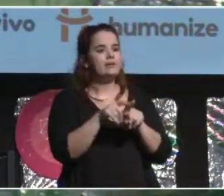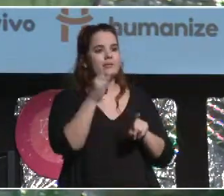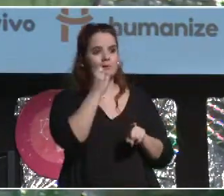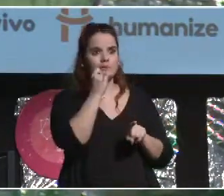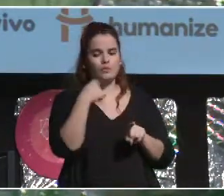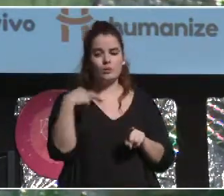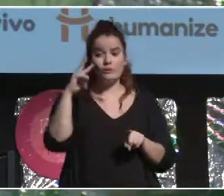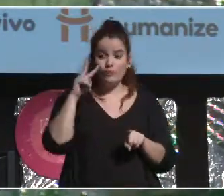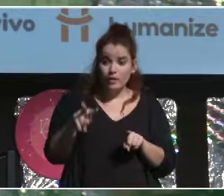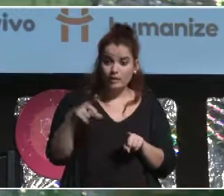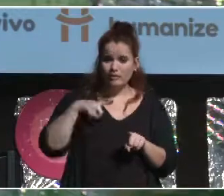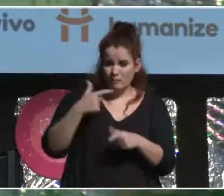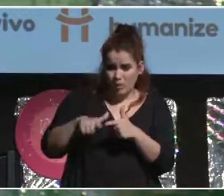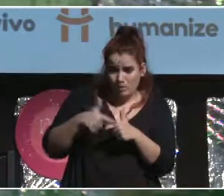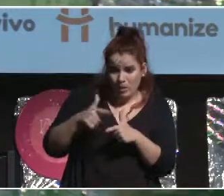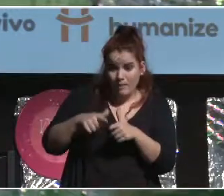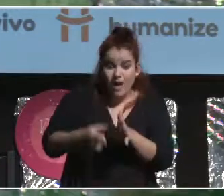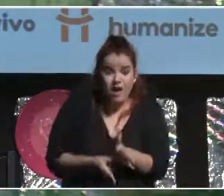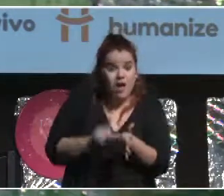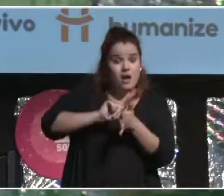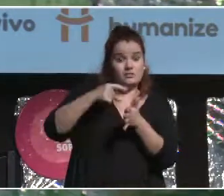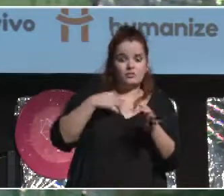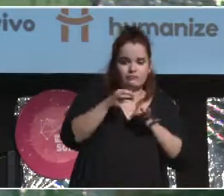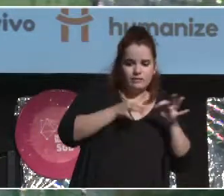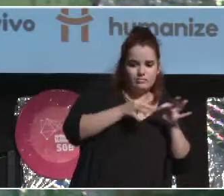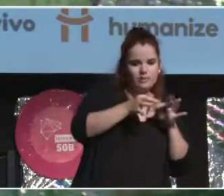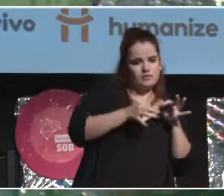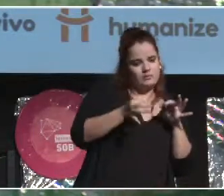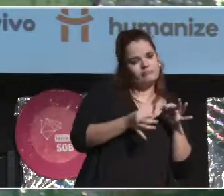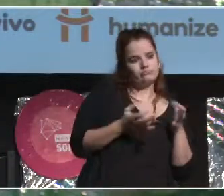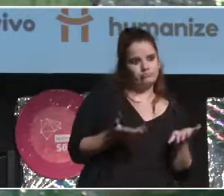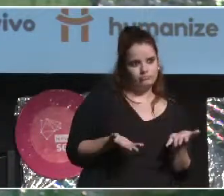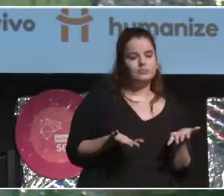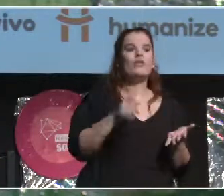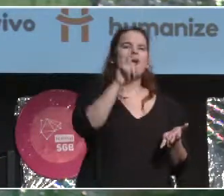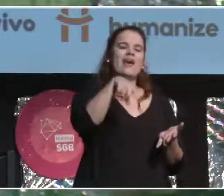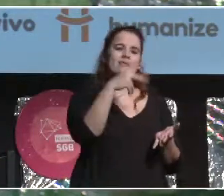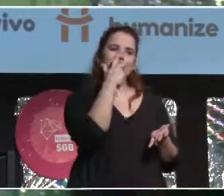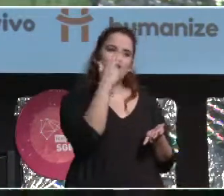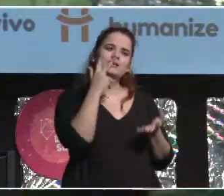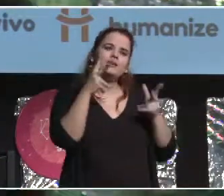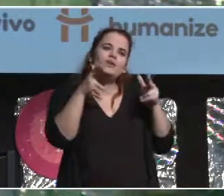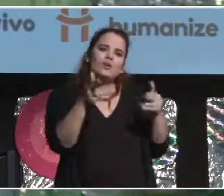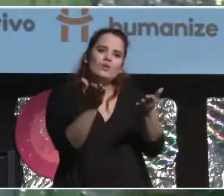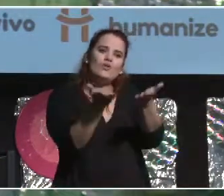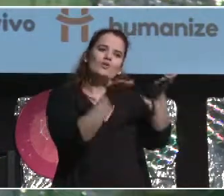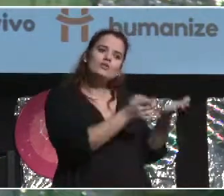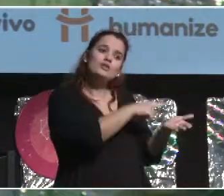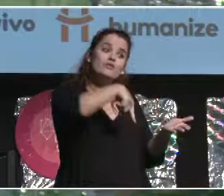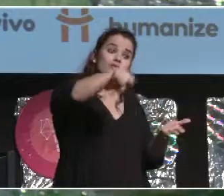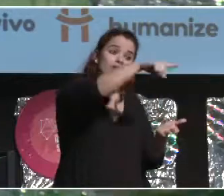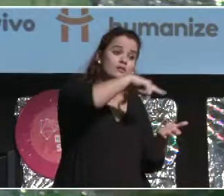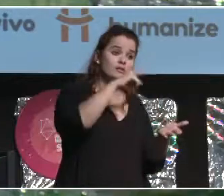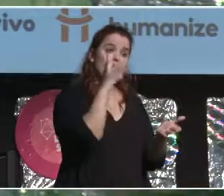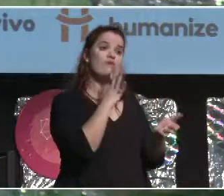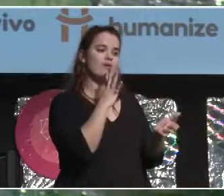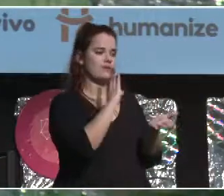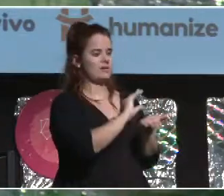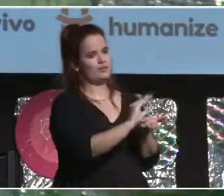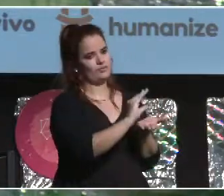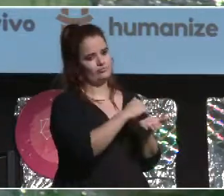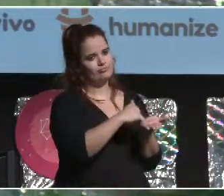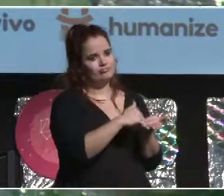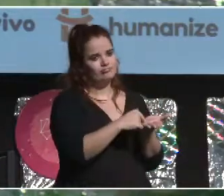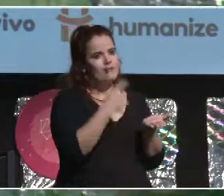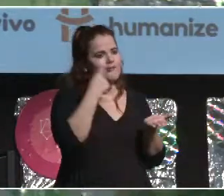todos esses problemas. Né? Então, esse é o grande convite, essa é a grande correlação de como que os dados podem ser os nossos aliados a fazer